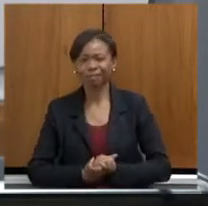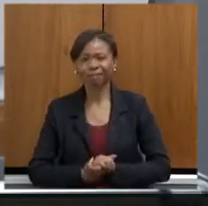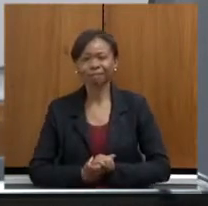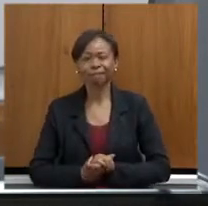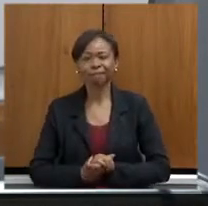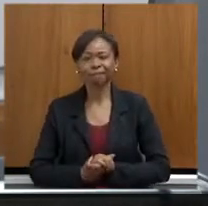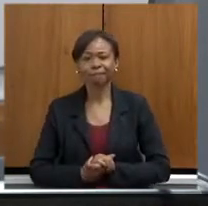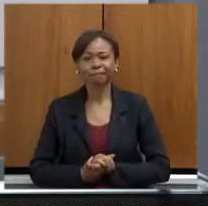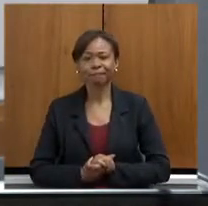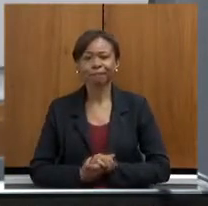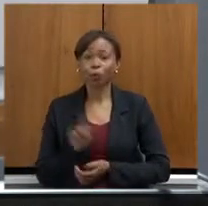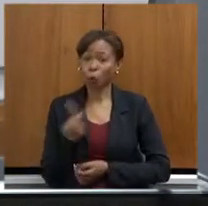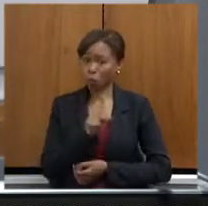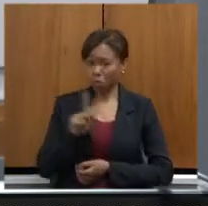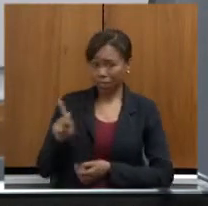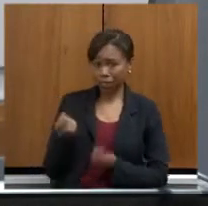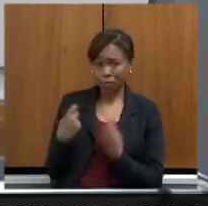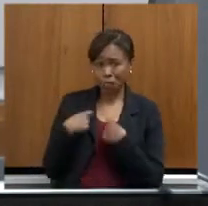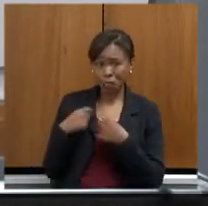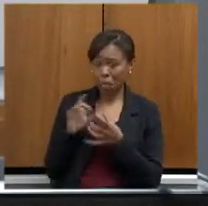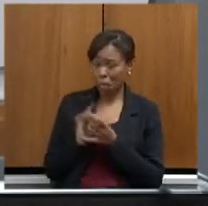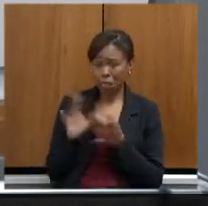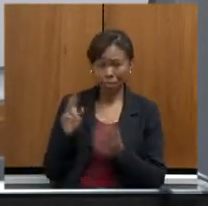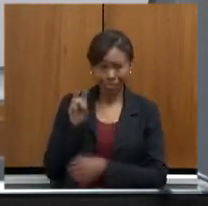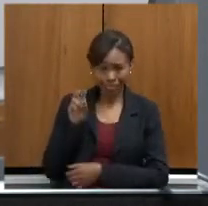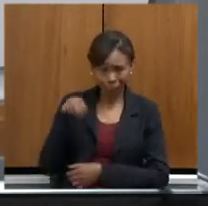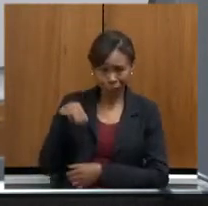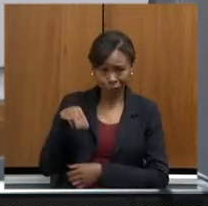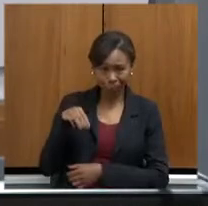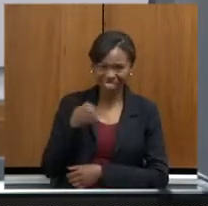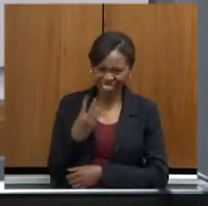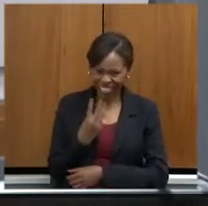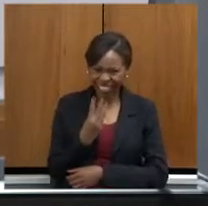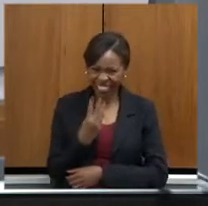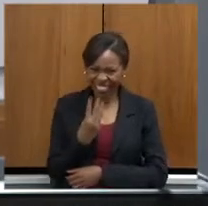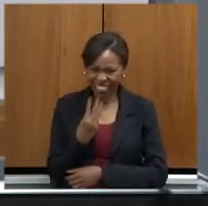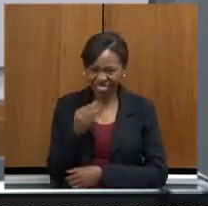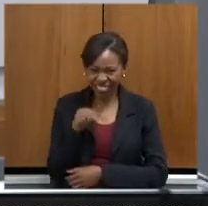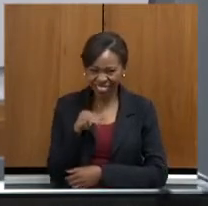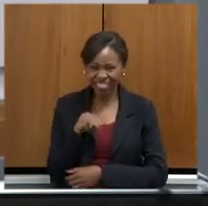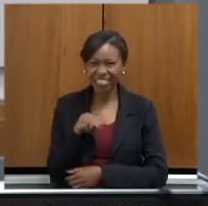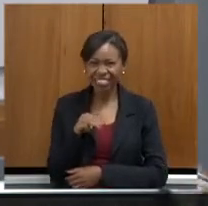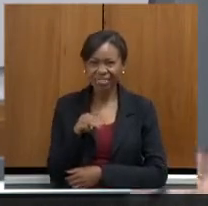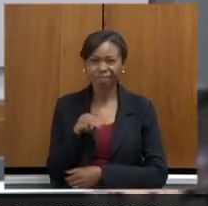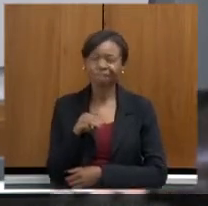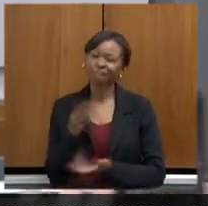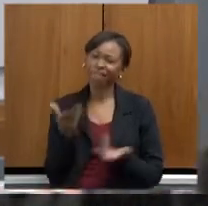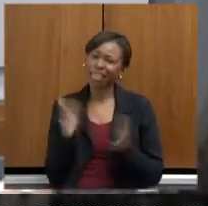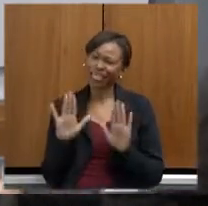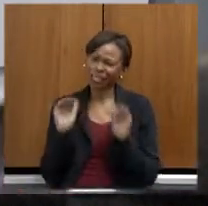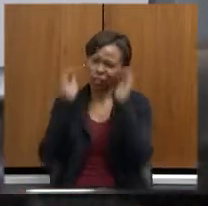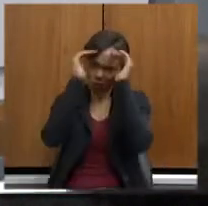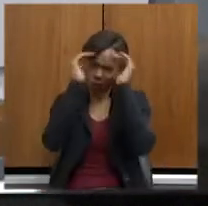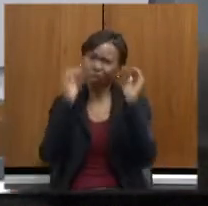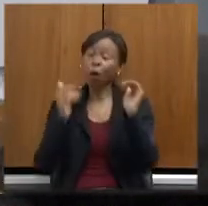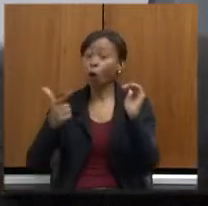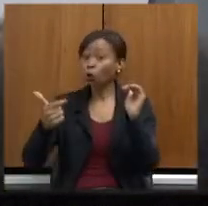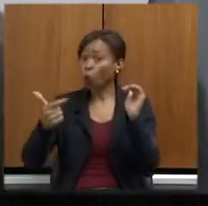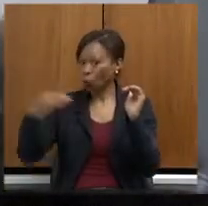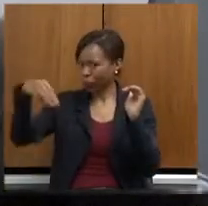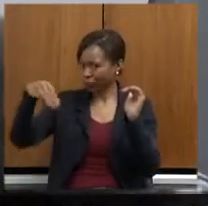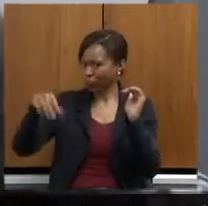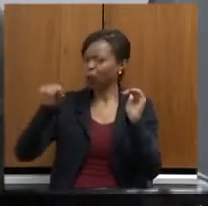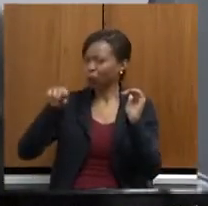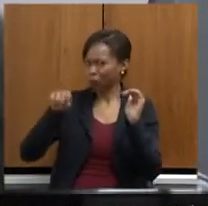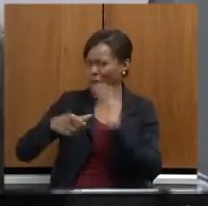nosso Presidente só me deu cinco minutos né três elétrons não agora eu até vou respeitar os dois minutos